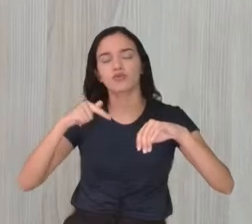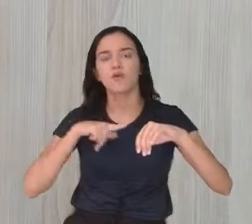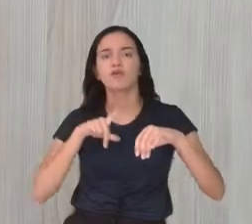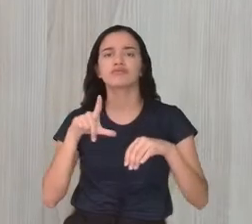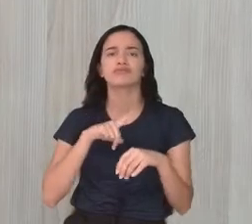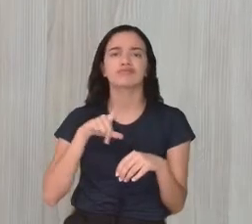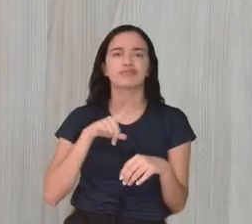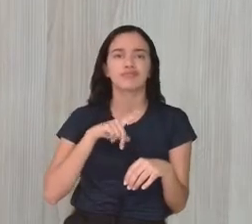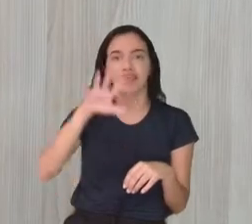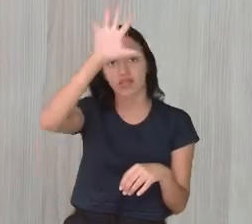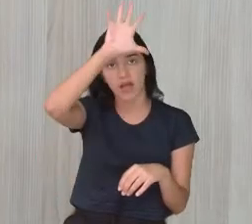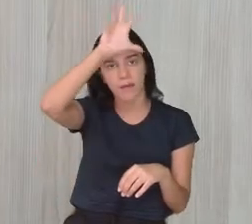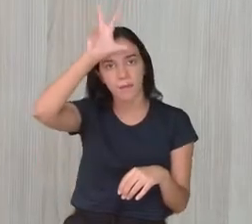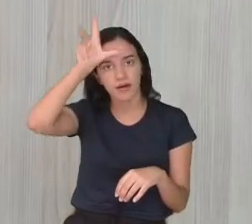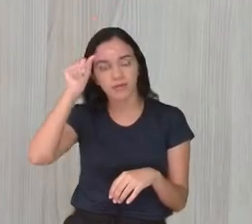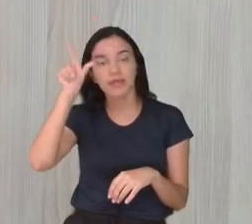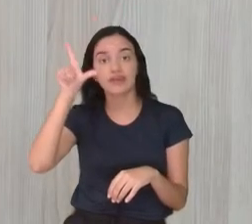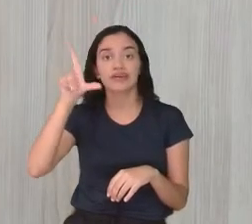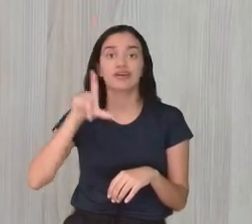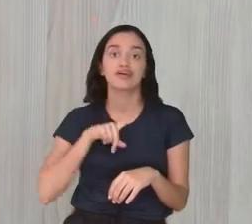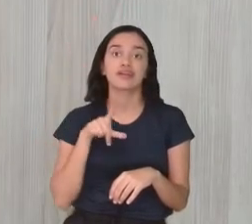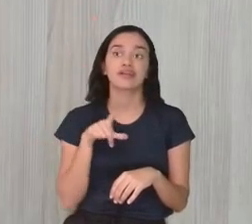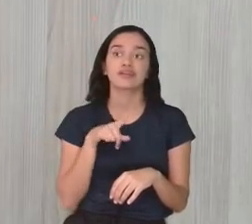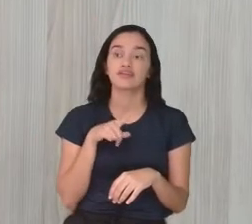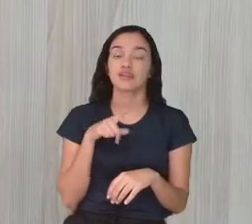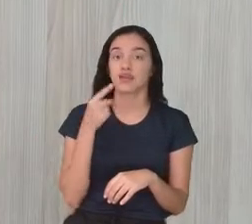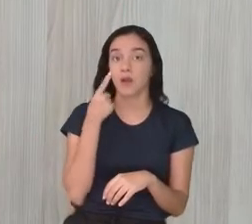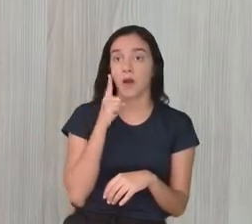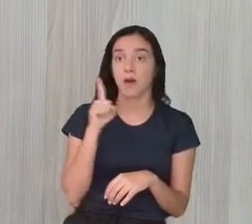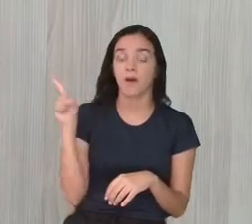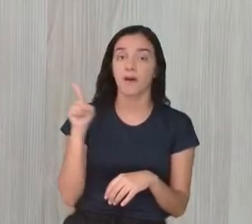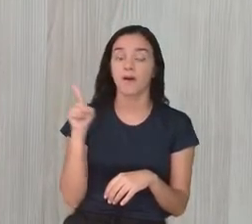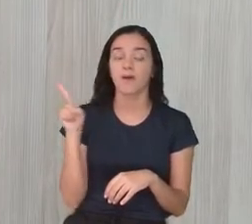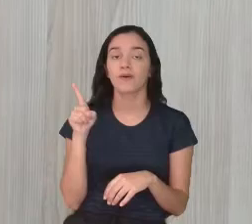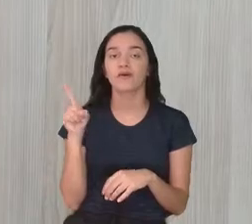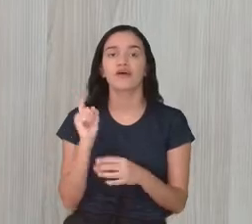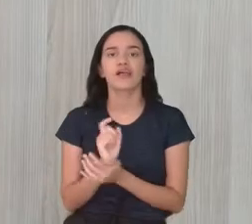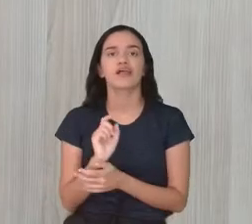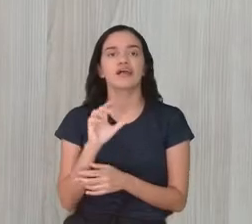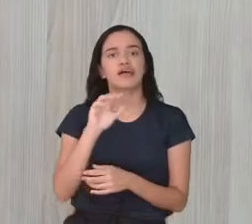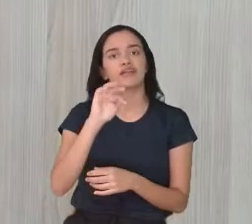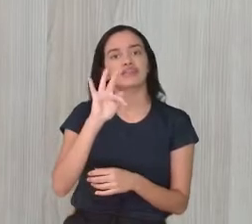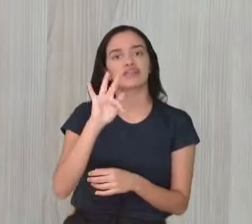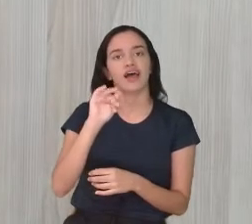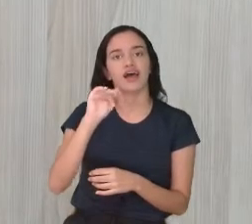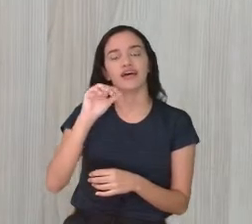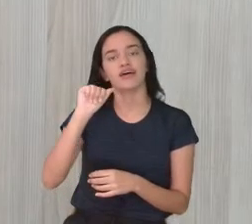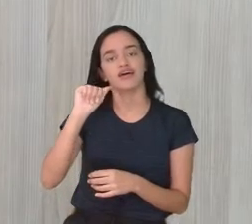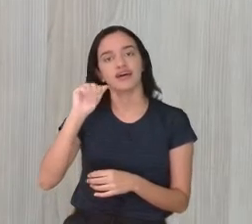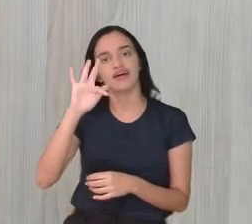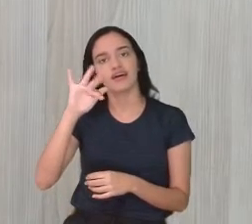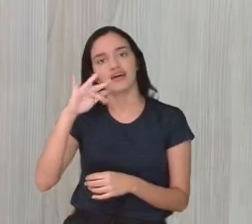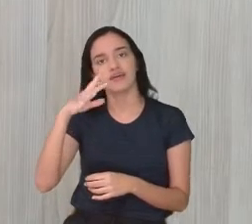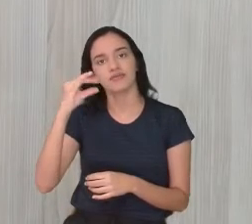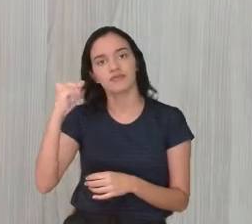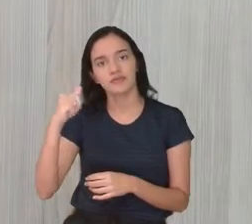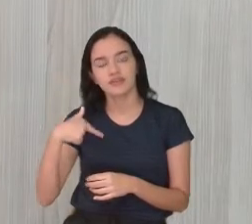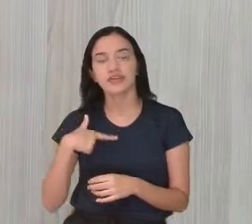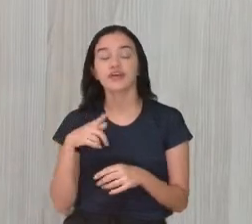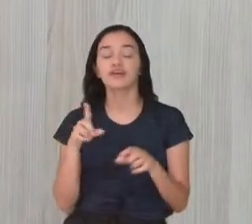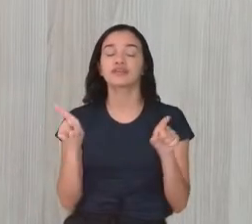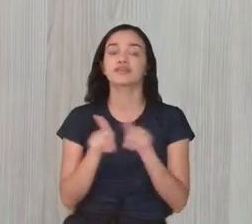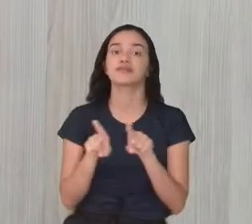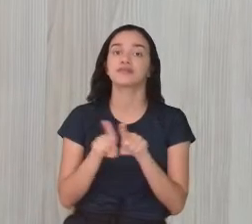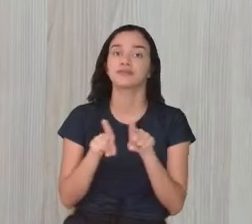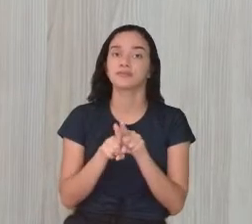Isso. Amazônia, né? Tem no Congo, que é aí no meio da África. Tem lá na Indonésia, do outro lado, né? Papua